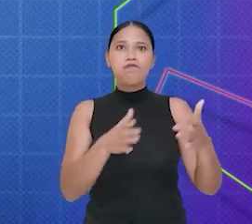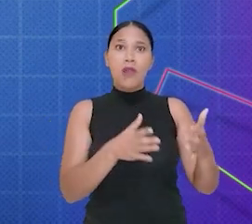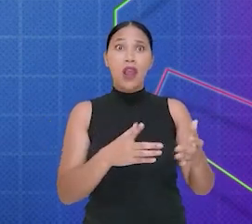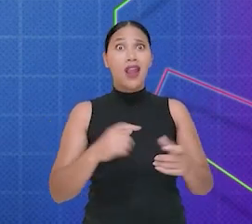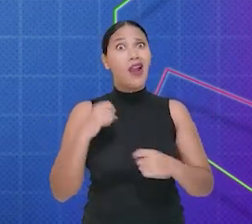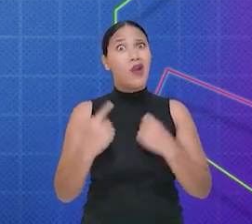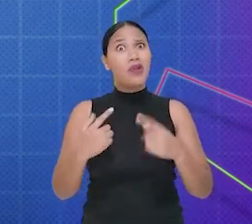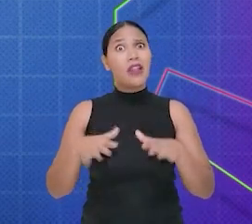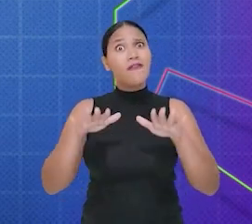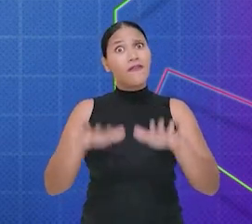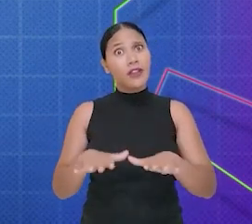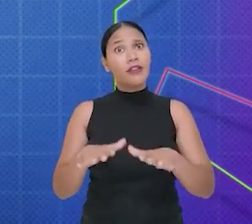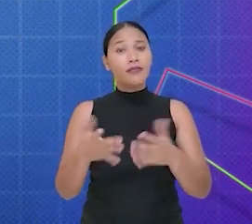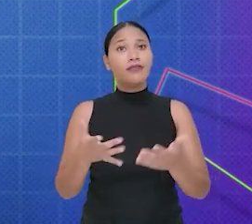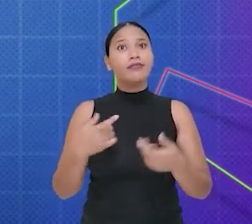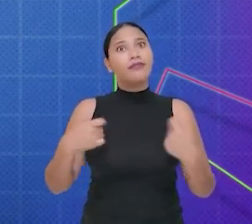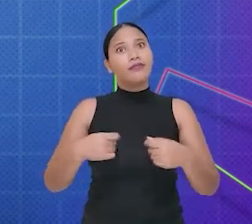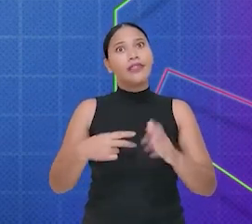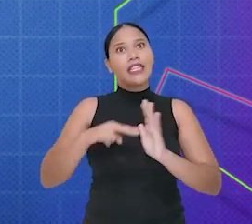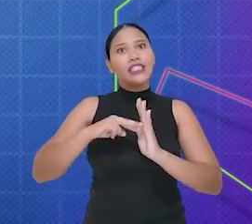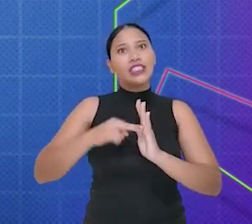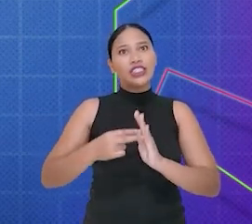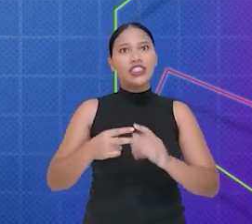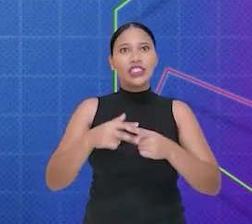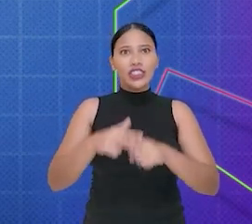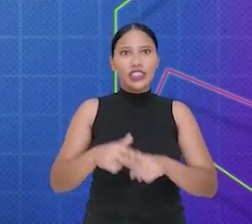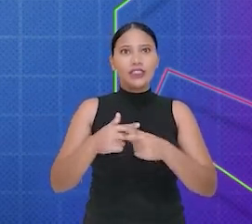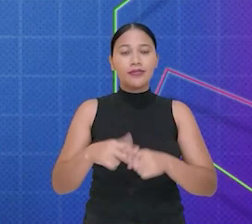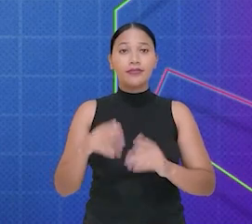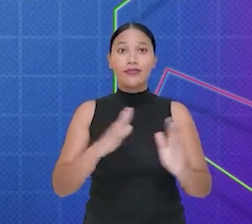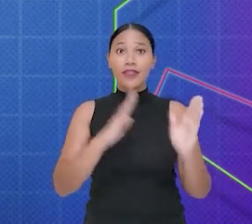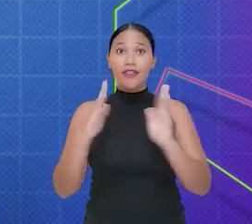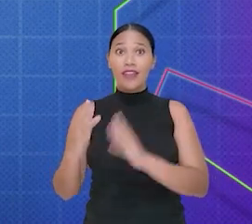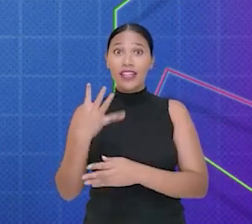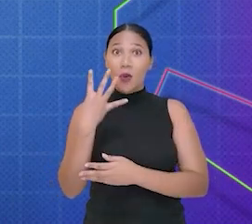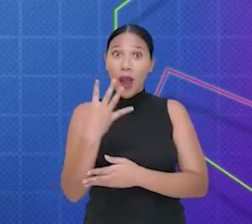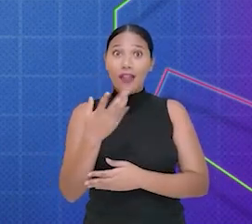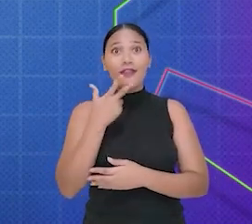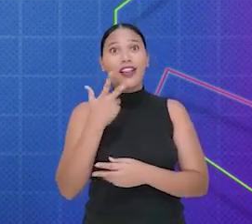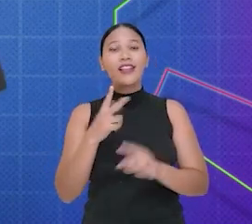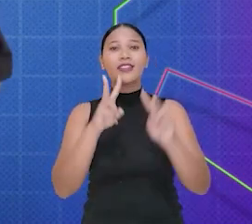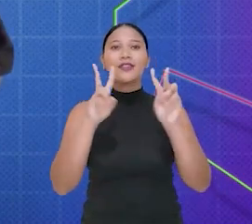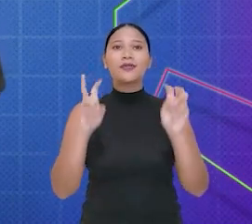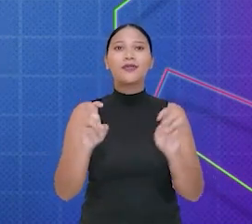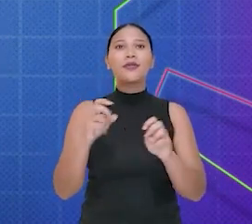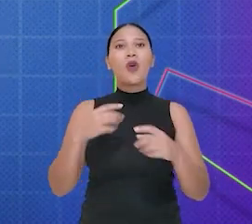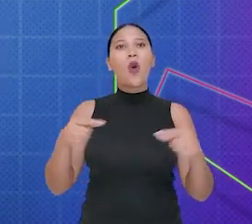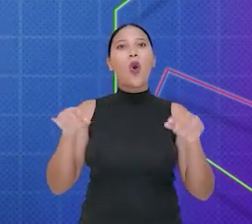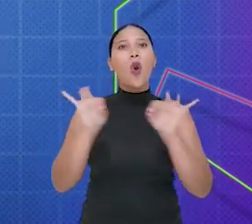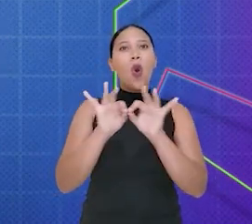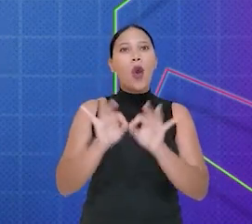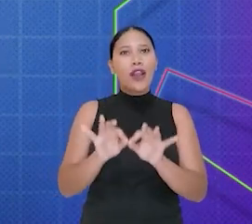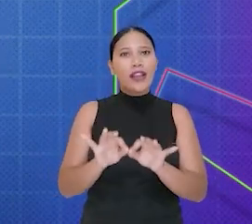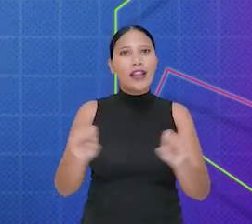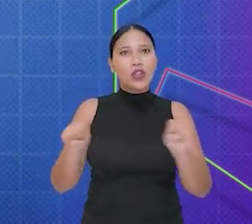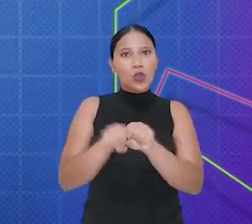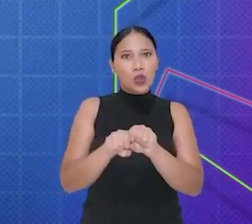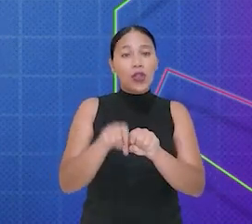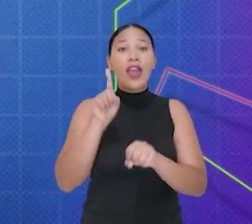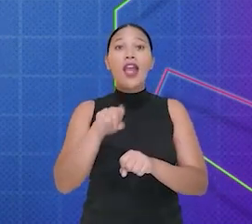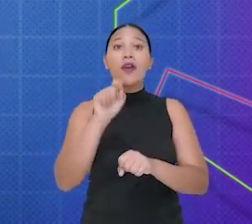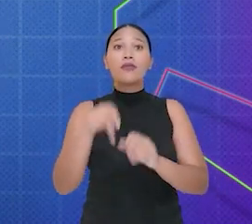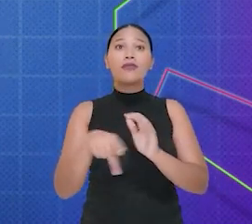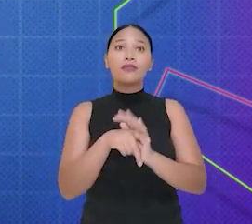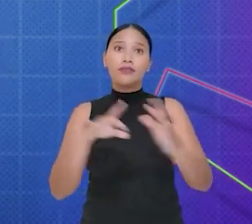de transportar, enquanto outros são fixos e requerem instalação. Nessa fase 4, vamos falar um pouco sobre os conectores.